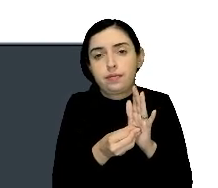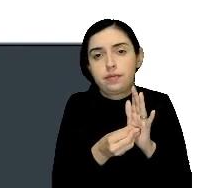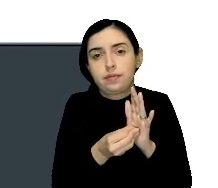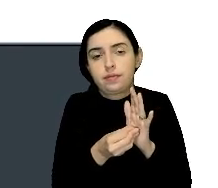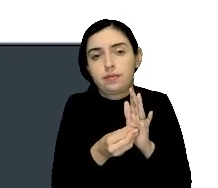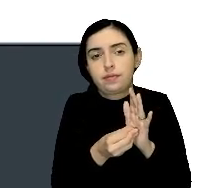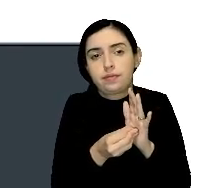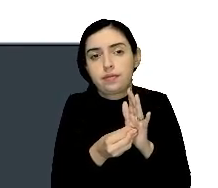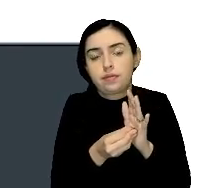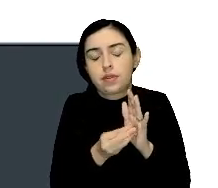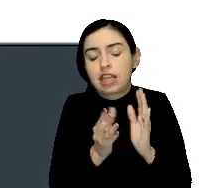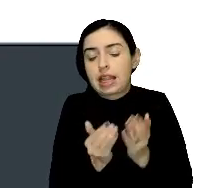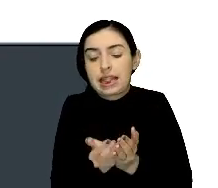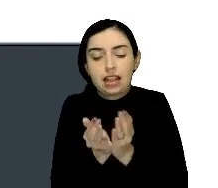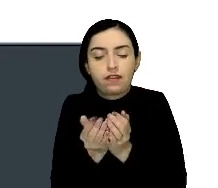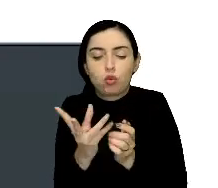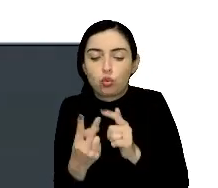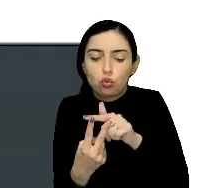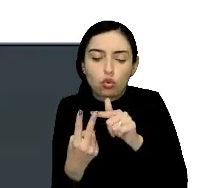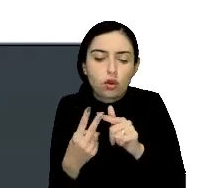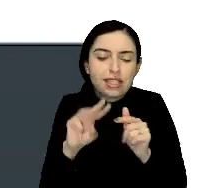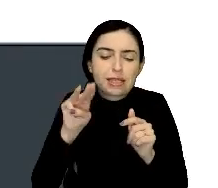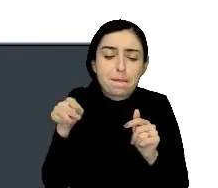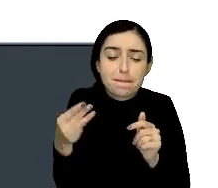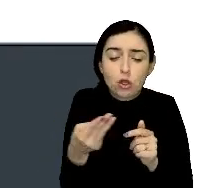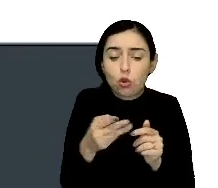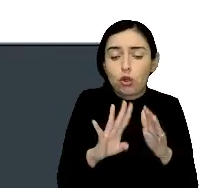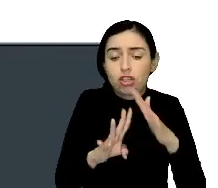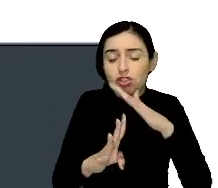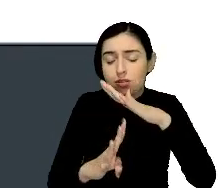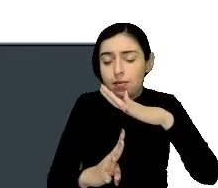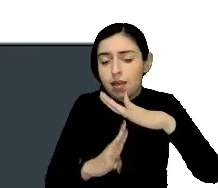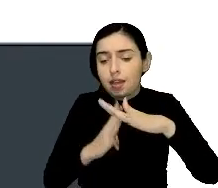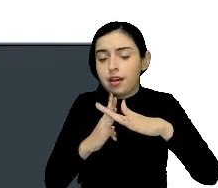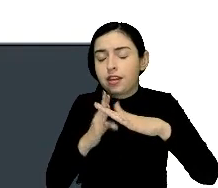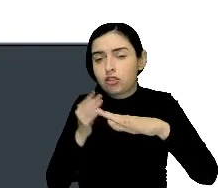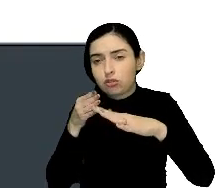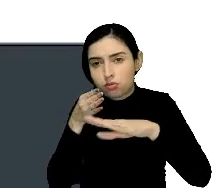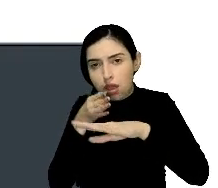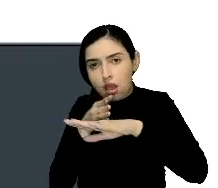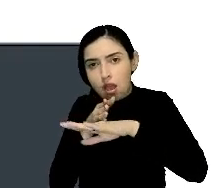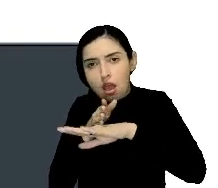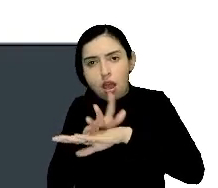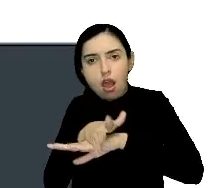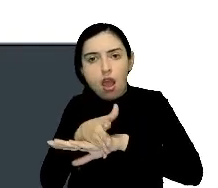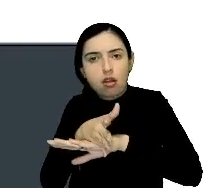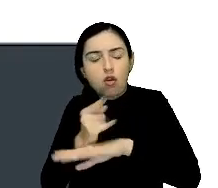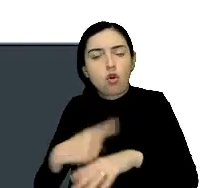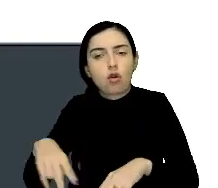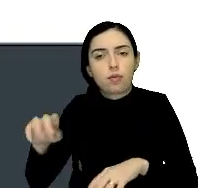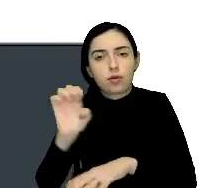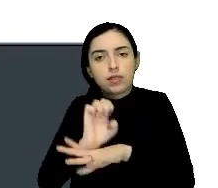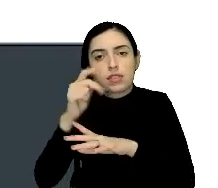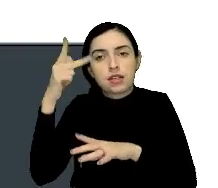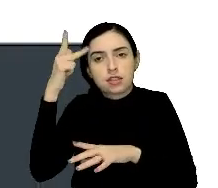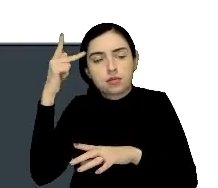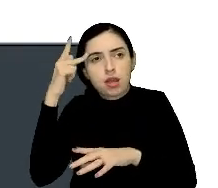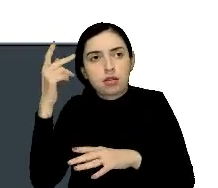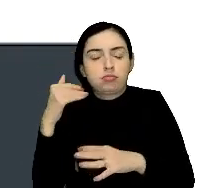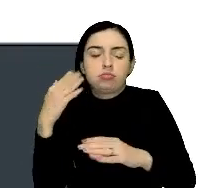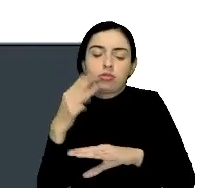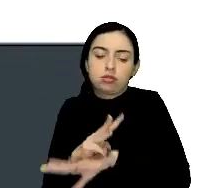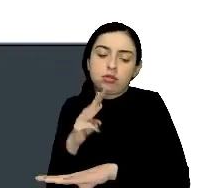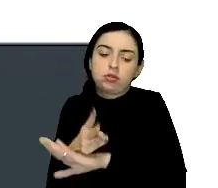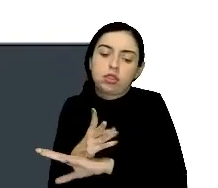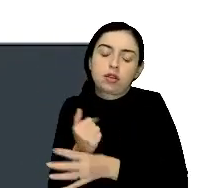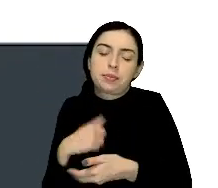aquele navio com 2 milhões de imigrantes, né, que estava em direção a São Paulo, a gente recebeu isso pelo WhatsApp, né, aquele